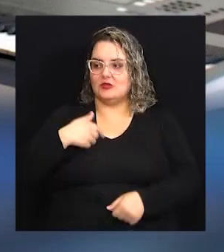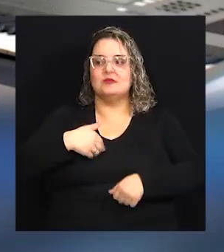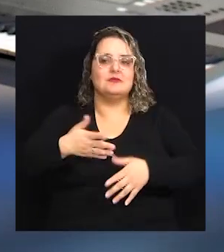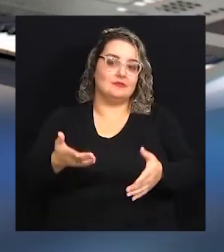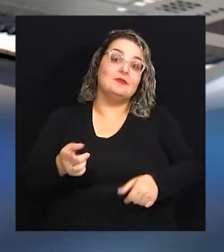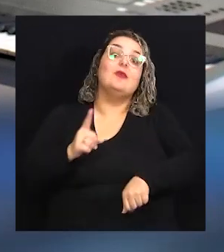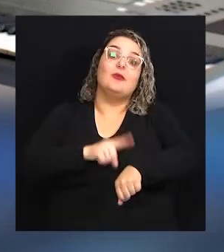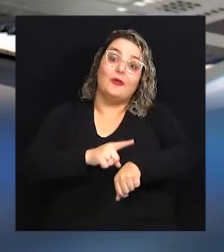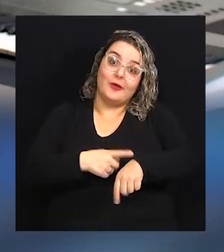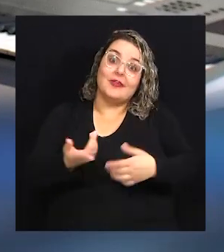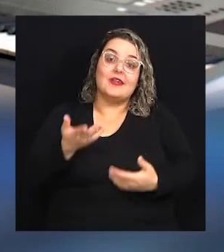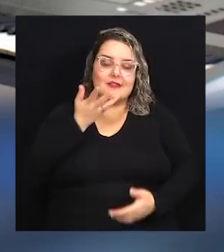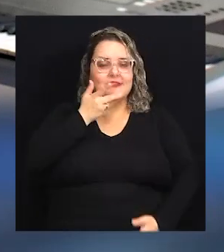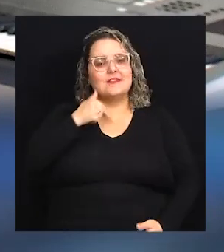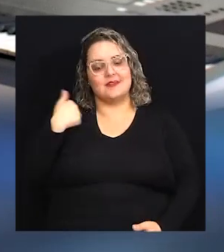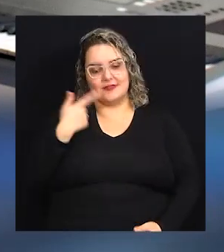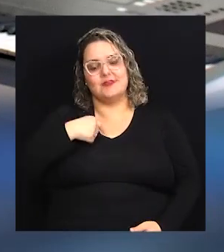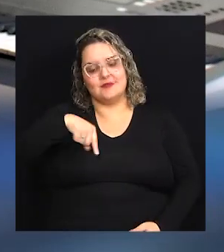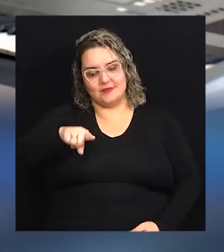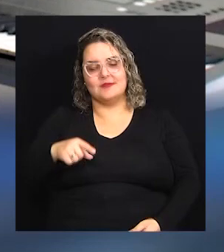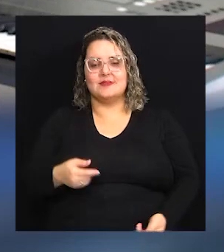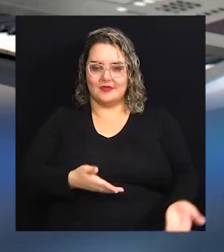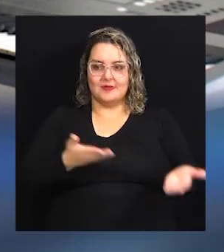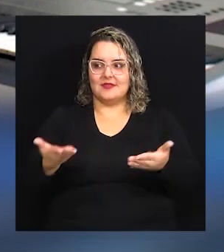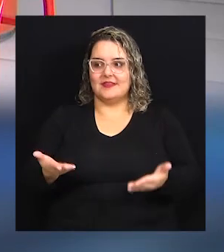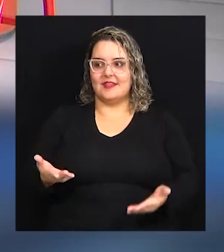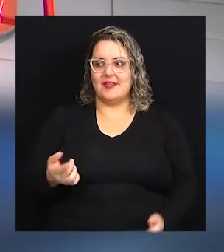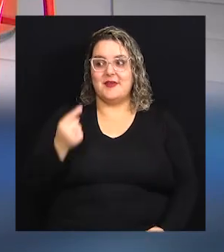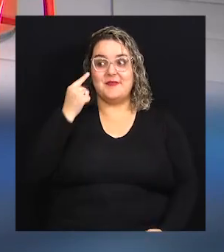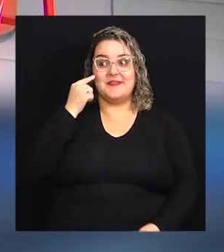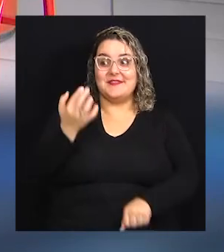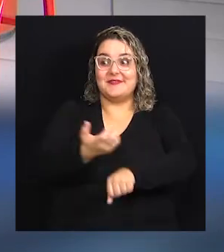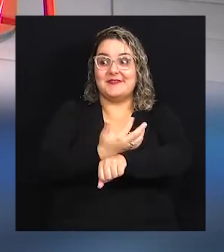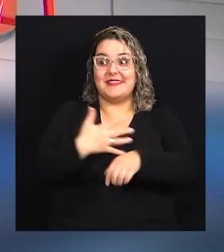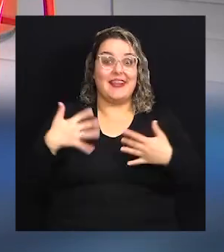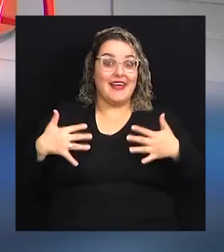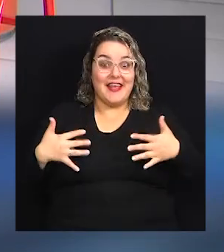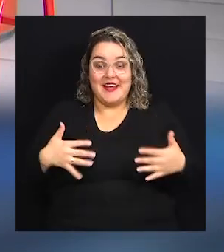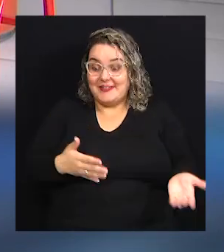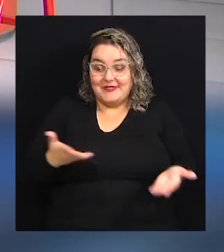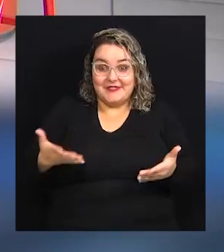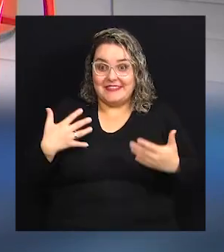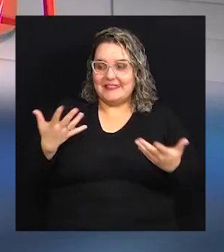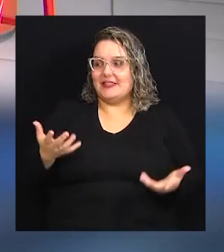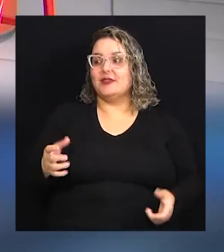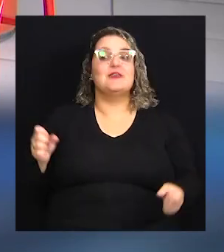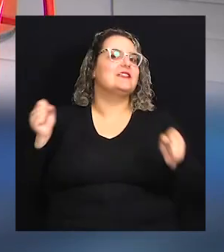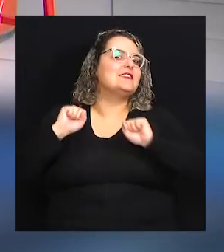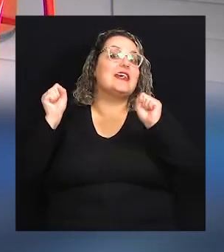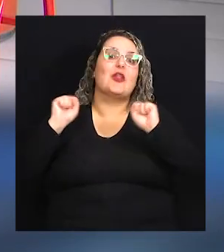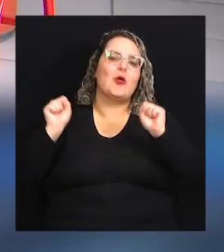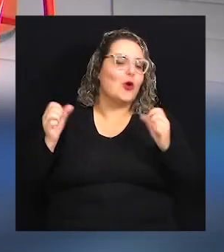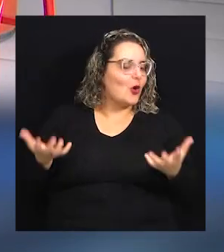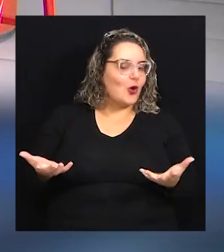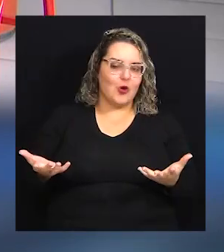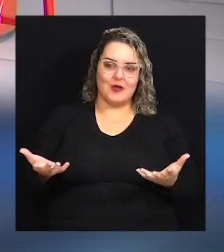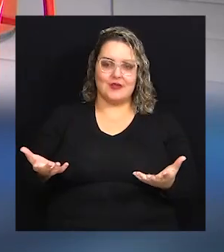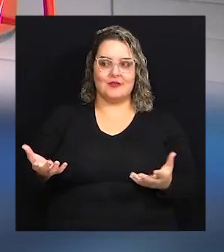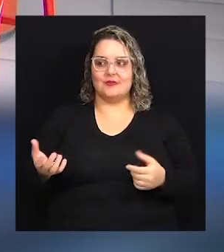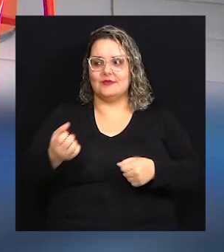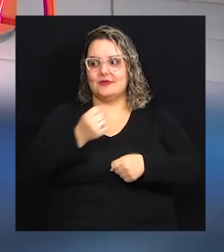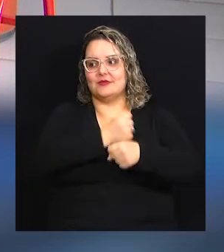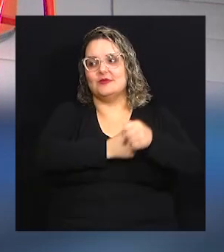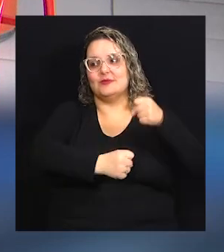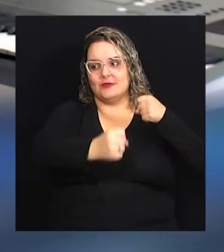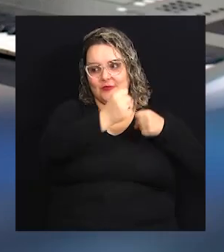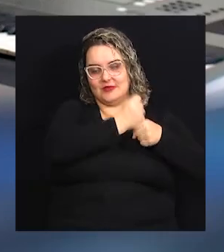vai. Dentro da disponibilidade das crianças, né? A gente vai sim. Ah, imagina a emoção, né? Aquele, vamos apresentar. Eles gostam muito,